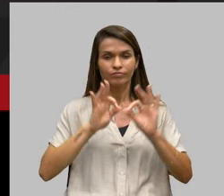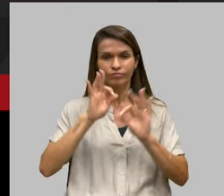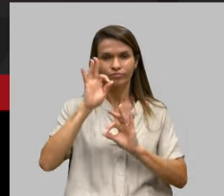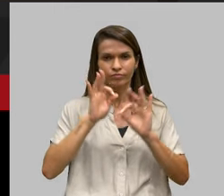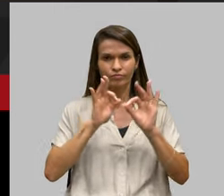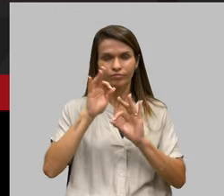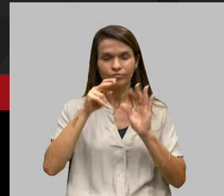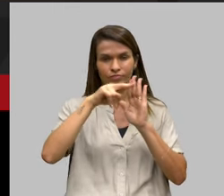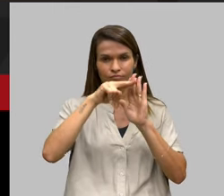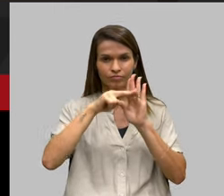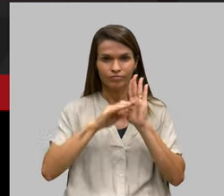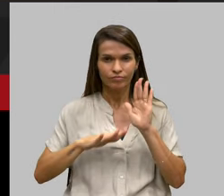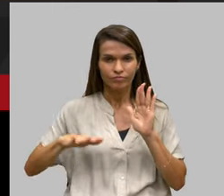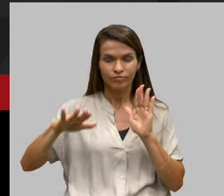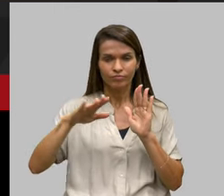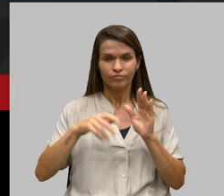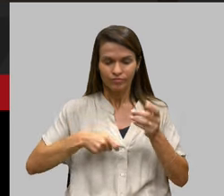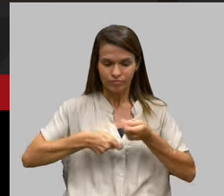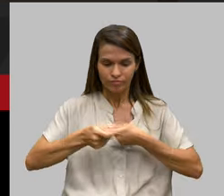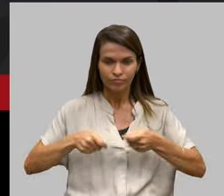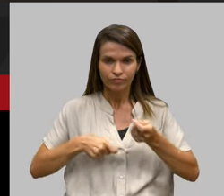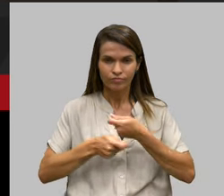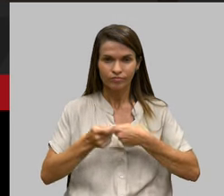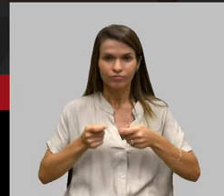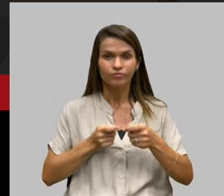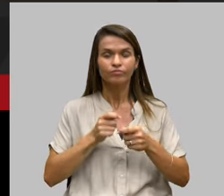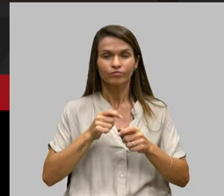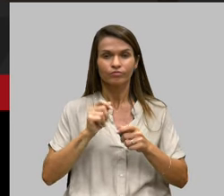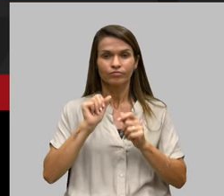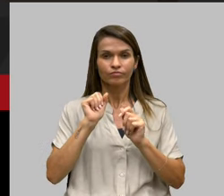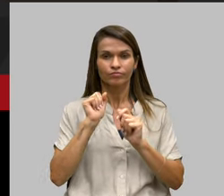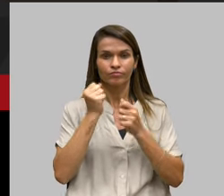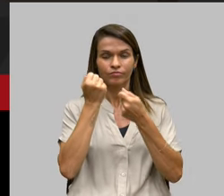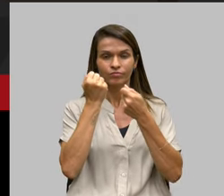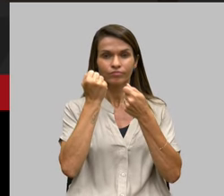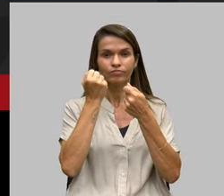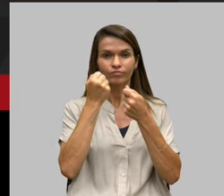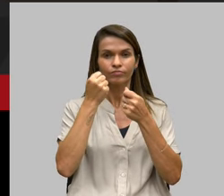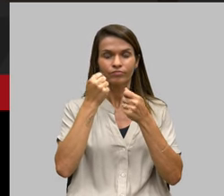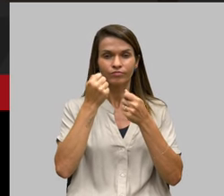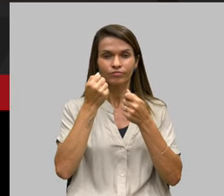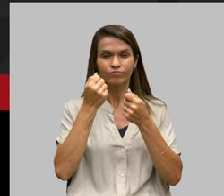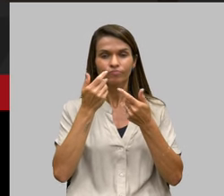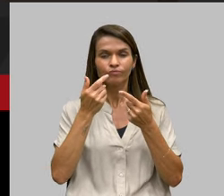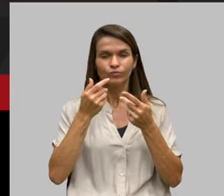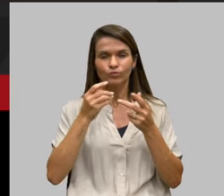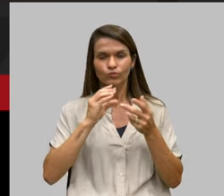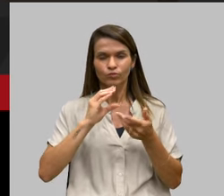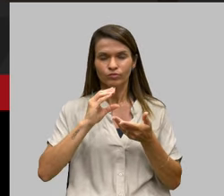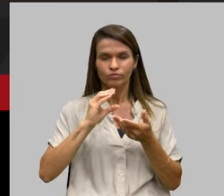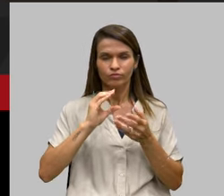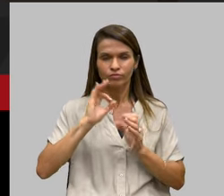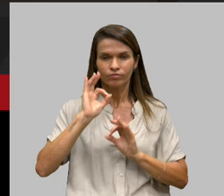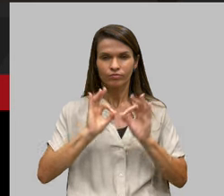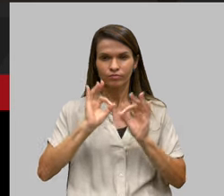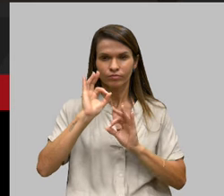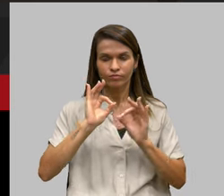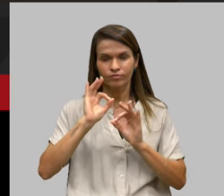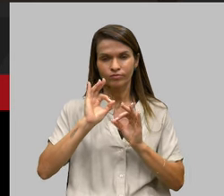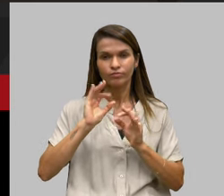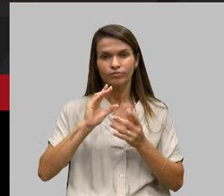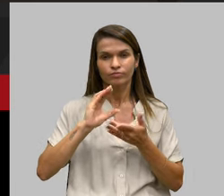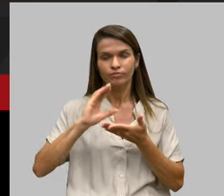normas gerais de contabilidade e área de modo a garantir o seu equilíbrio financeiro e atuarial observados entre outros os